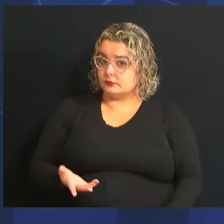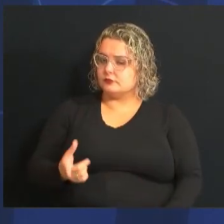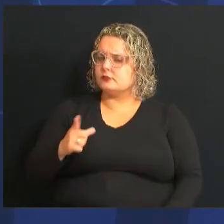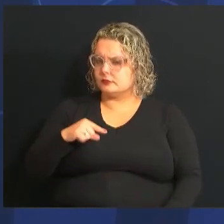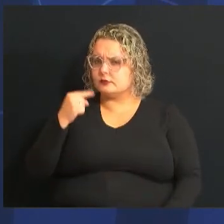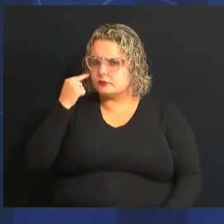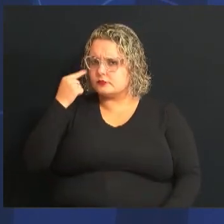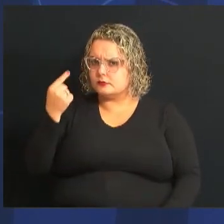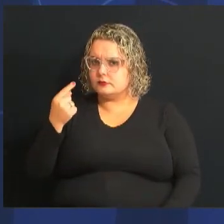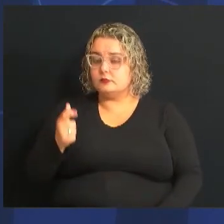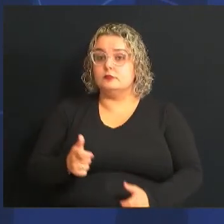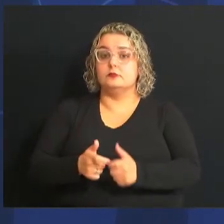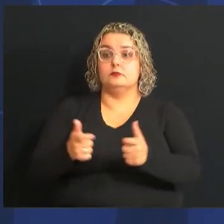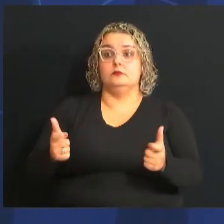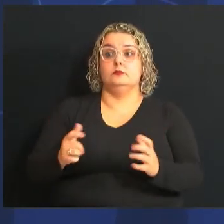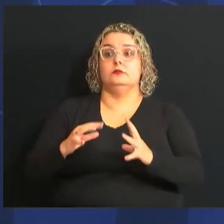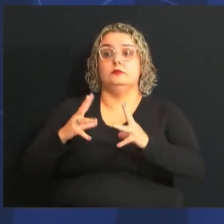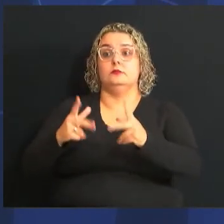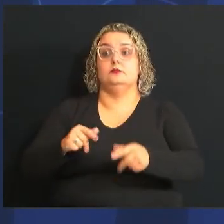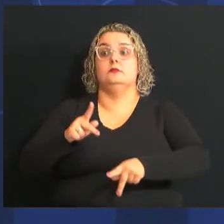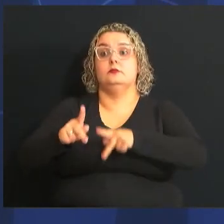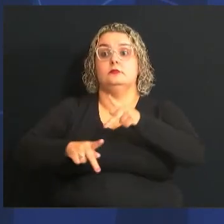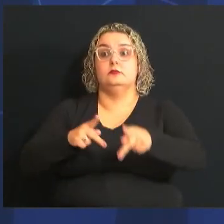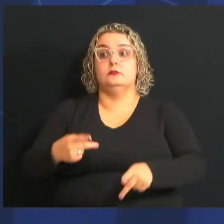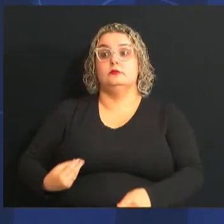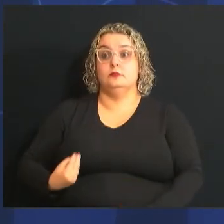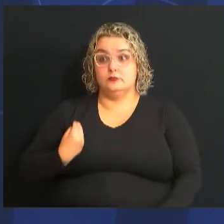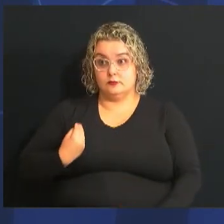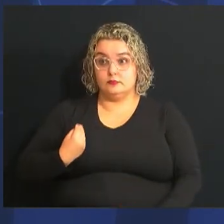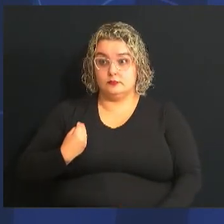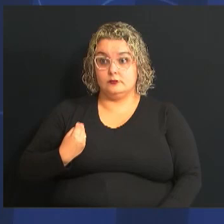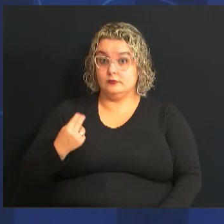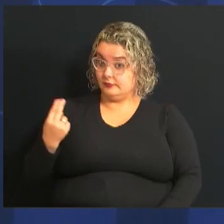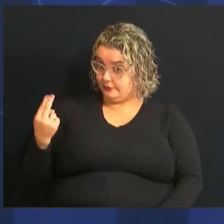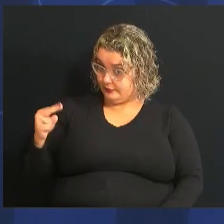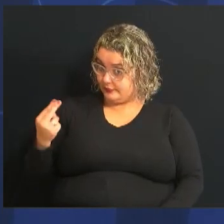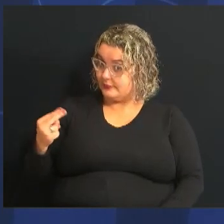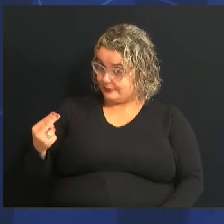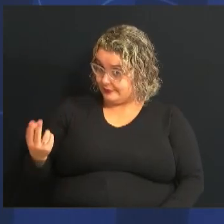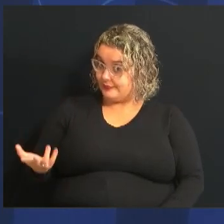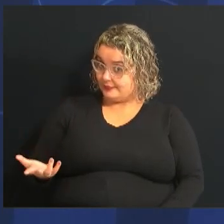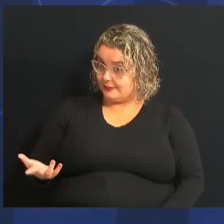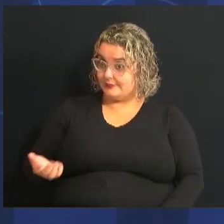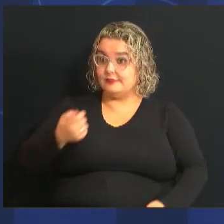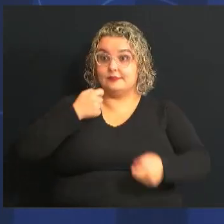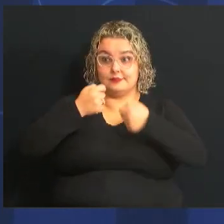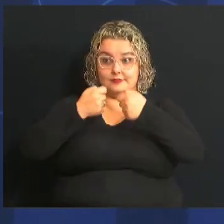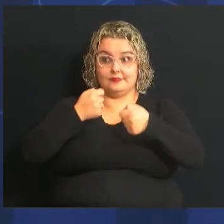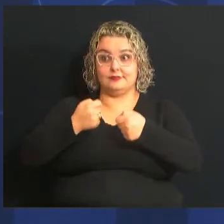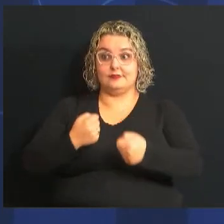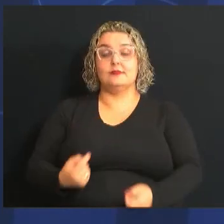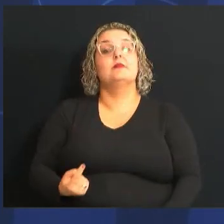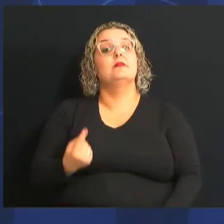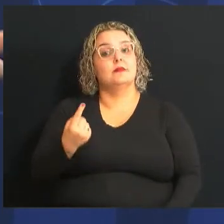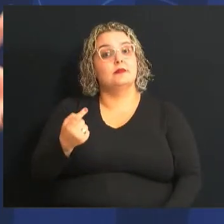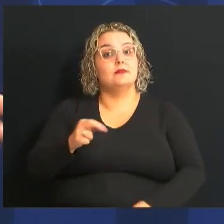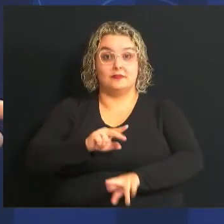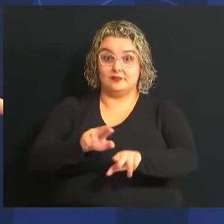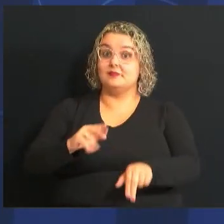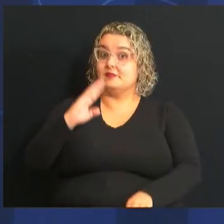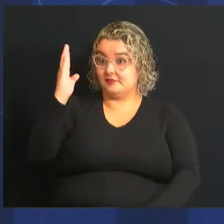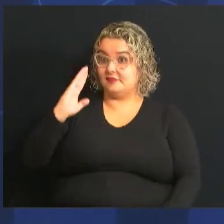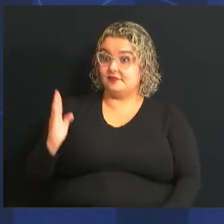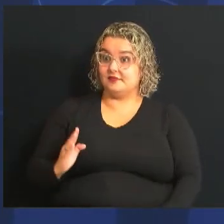é maior do que toda a população que vive hoje no Uruguai. E hoje eu entrevisto uma dessas brasileiras que